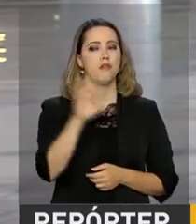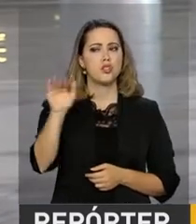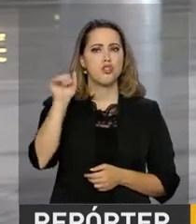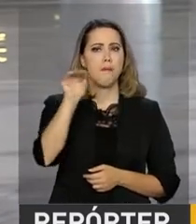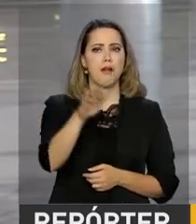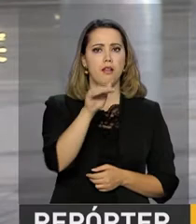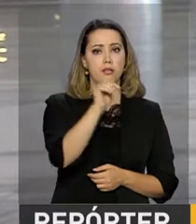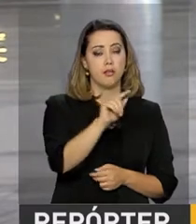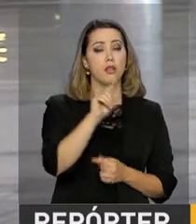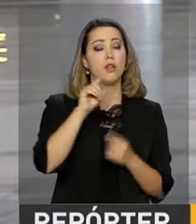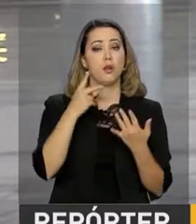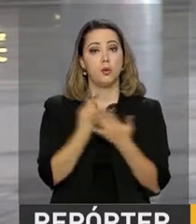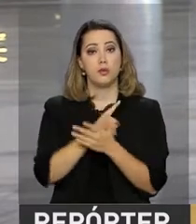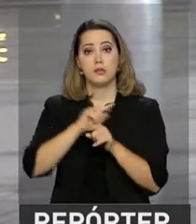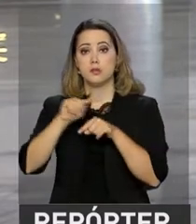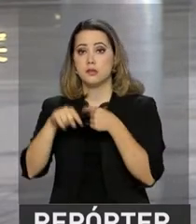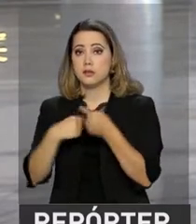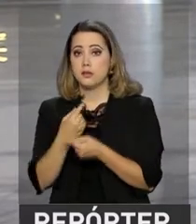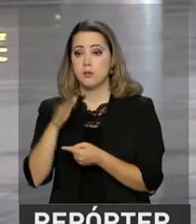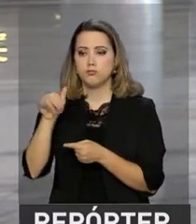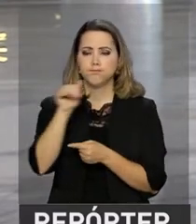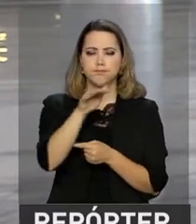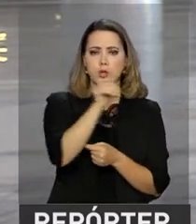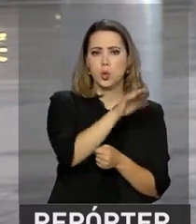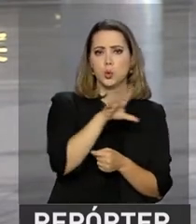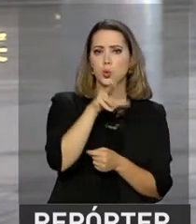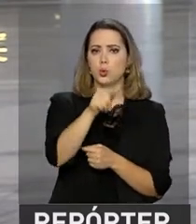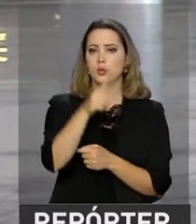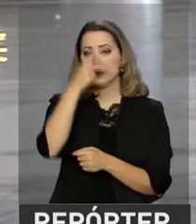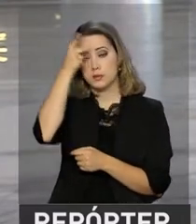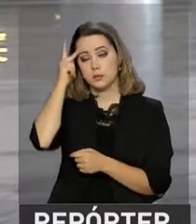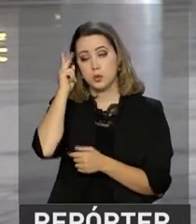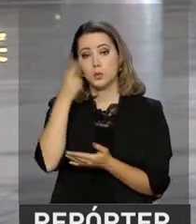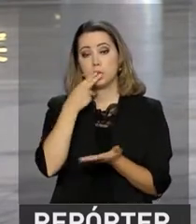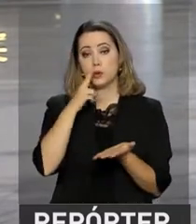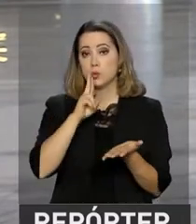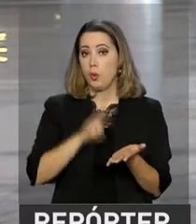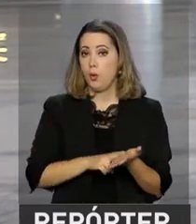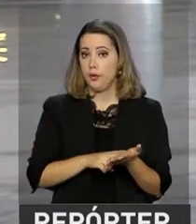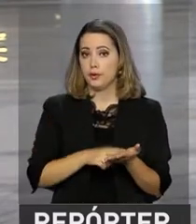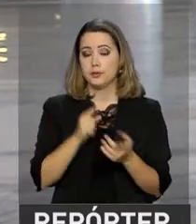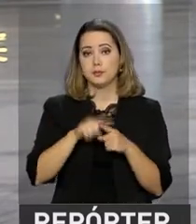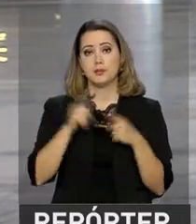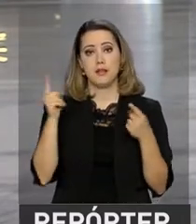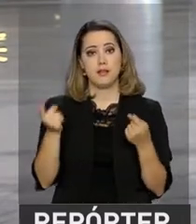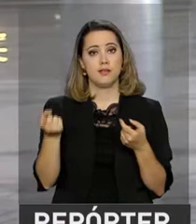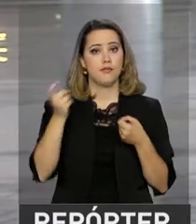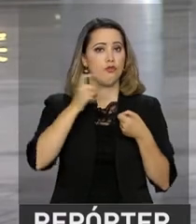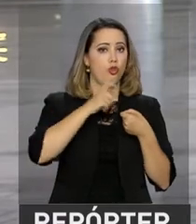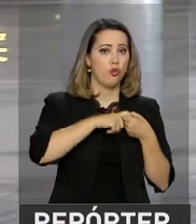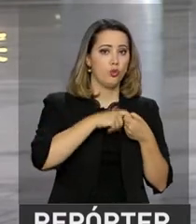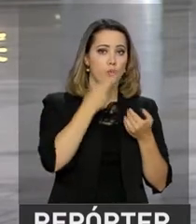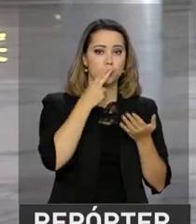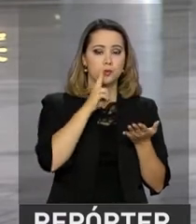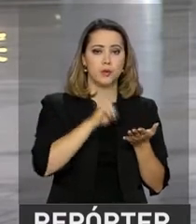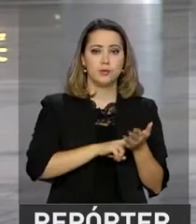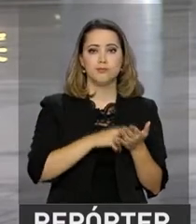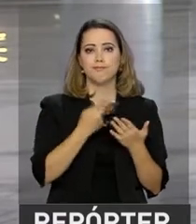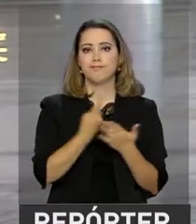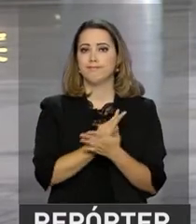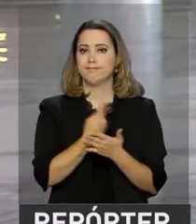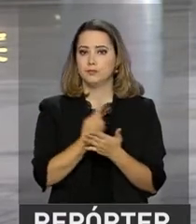após tentativa do INSS de convocar os segurados pelos Correios. As correspondências teriam voltado porque os endereços